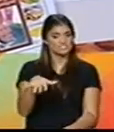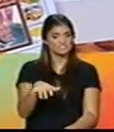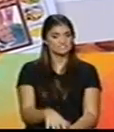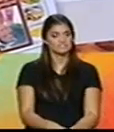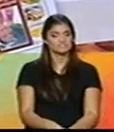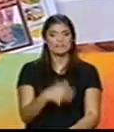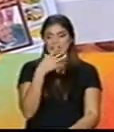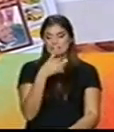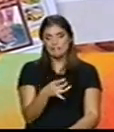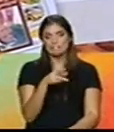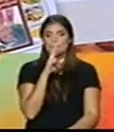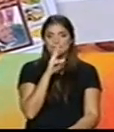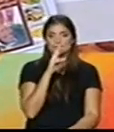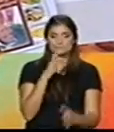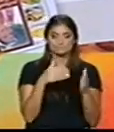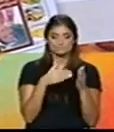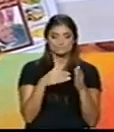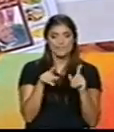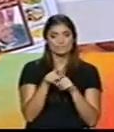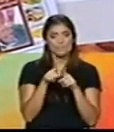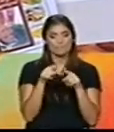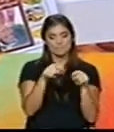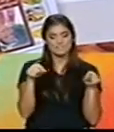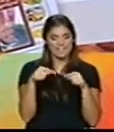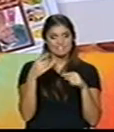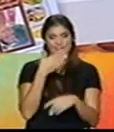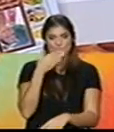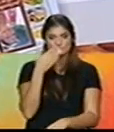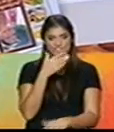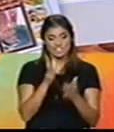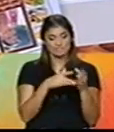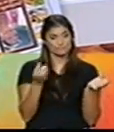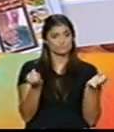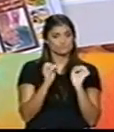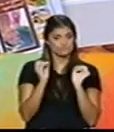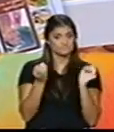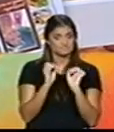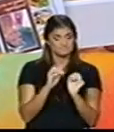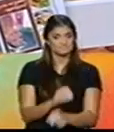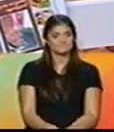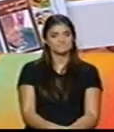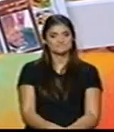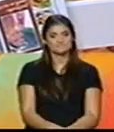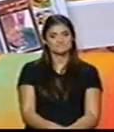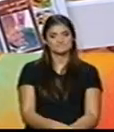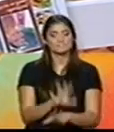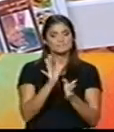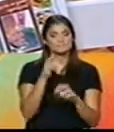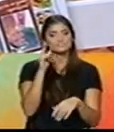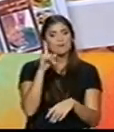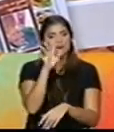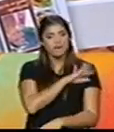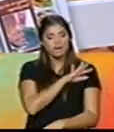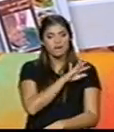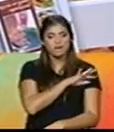altura de Natal, da Páscoa, a cozinha era uma sala de aulas. Uma sala de aulas sem livros. Porque todas tinham o